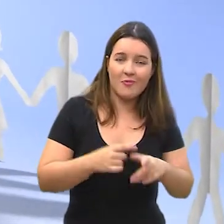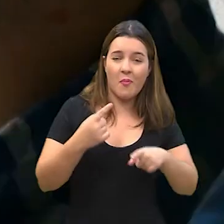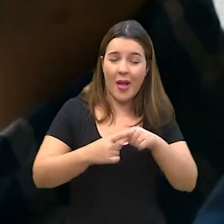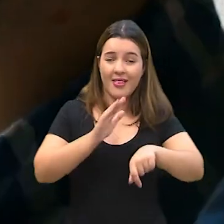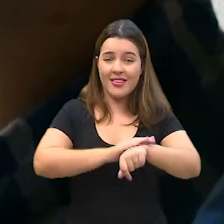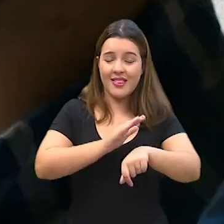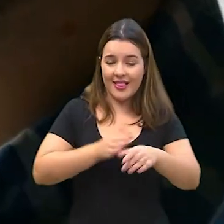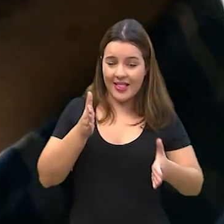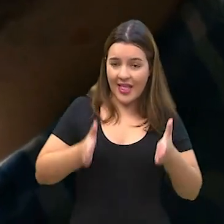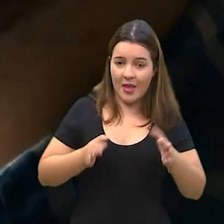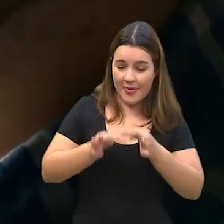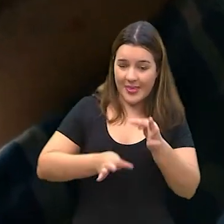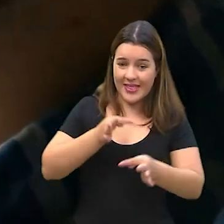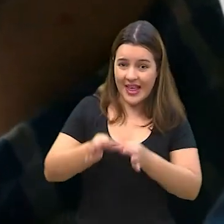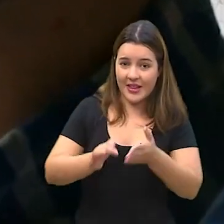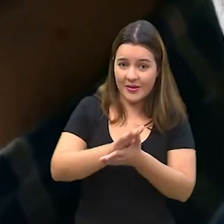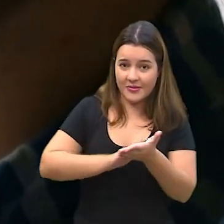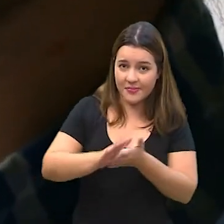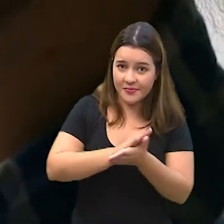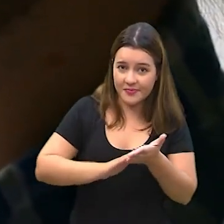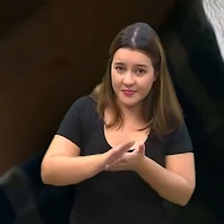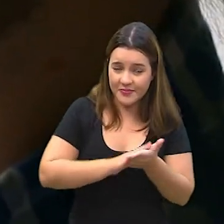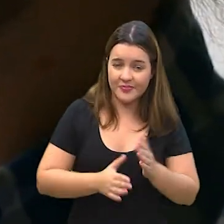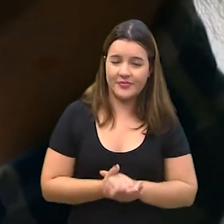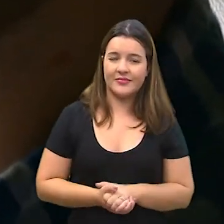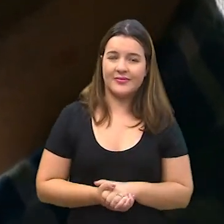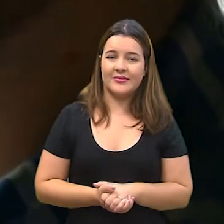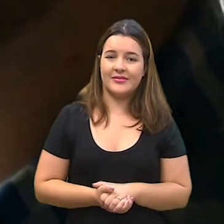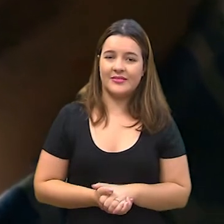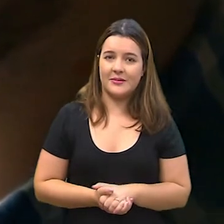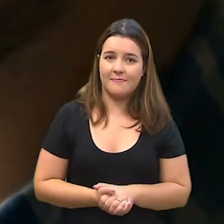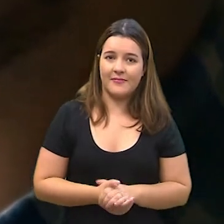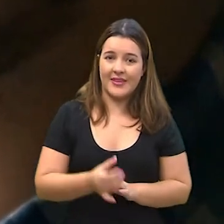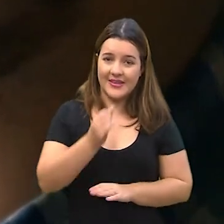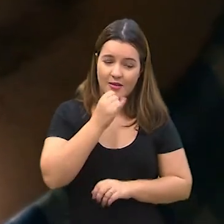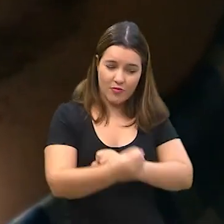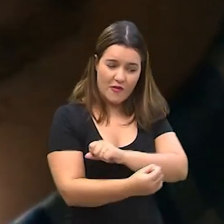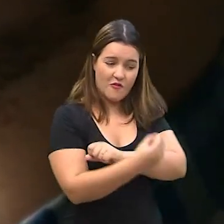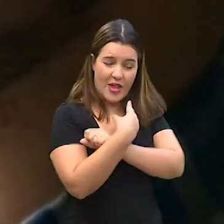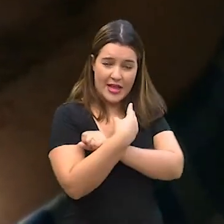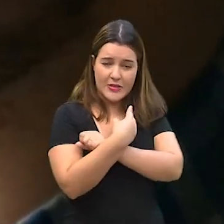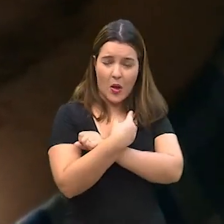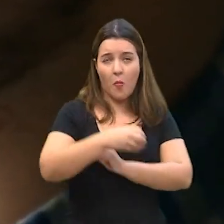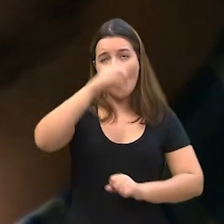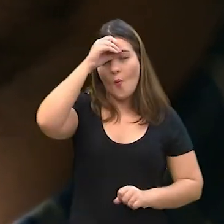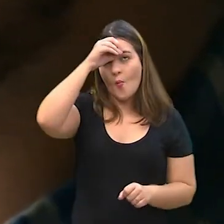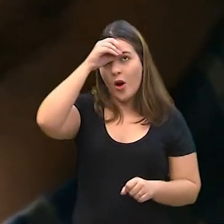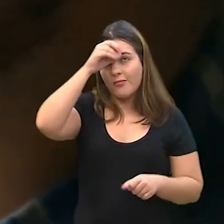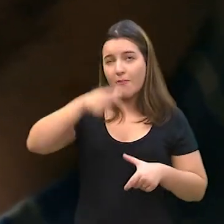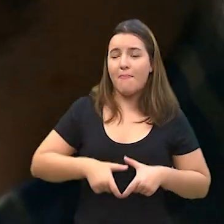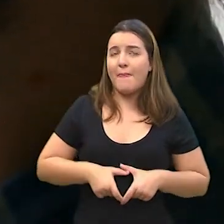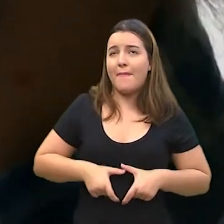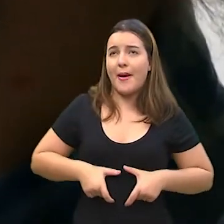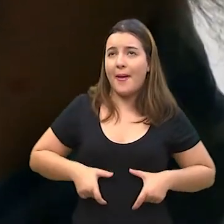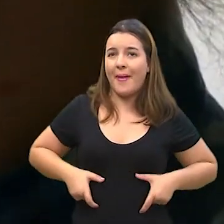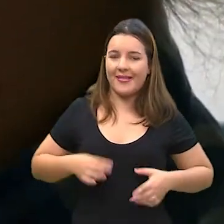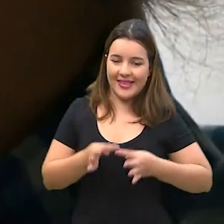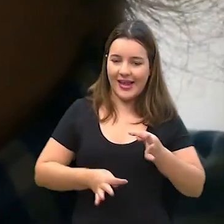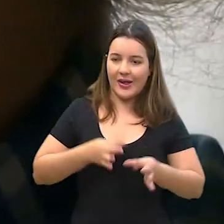consulta para ser acompanhada de fato, né? Então, imediatamente essa pessoa que recebe um teste positivo, ela